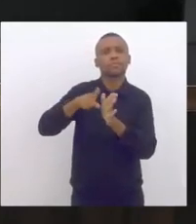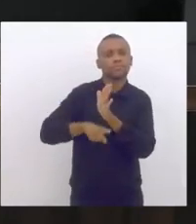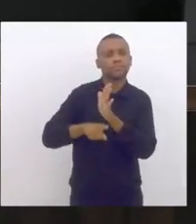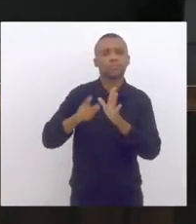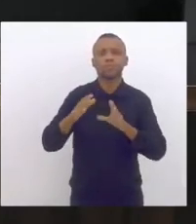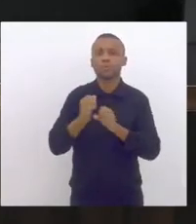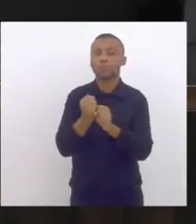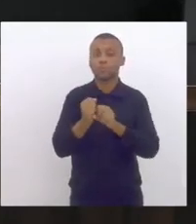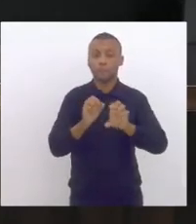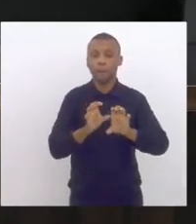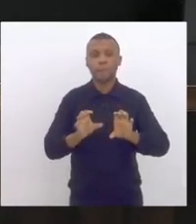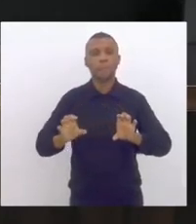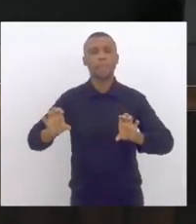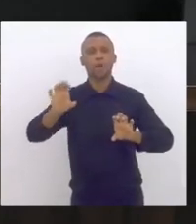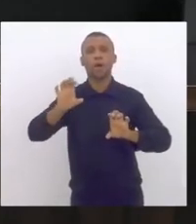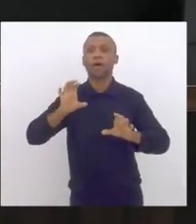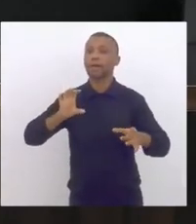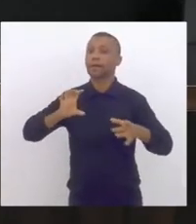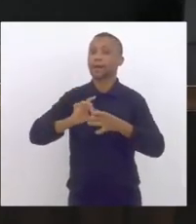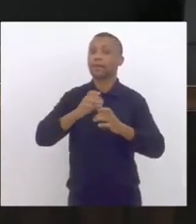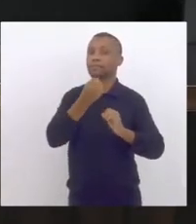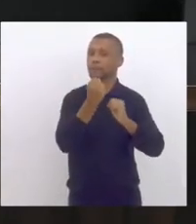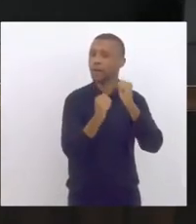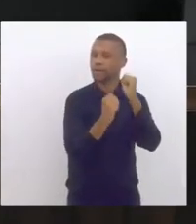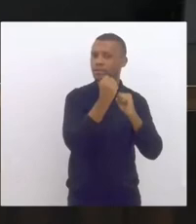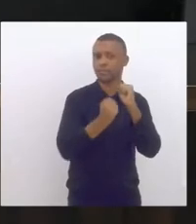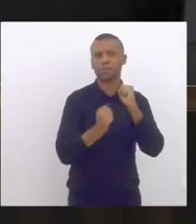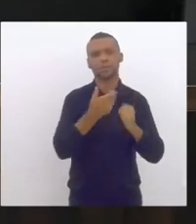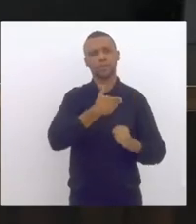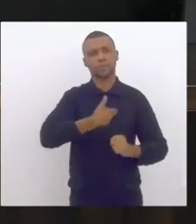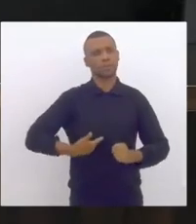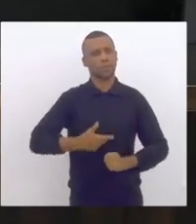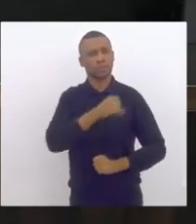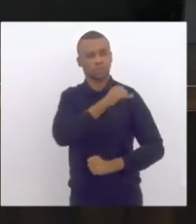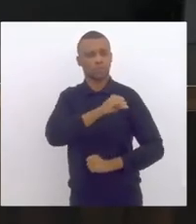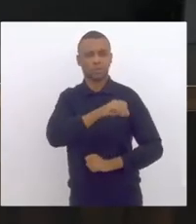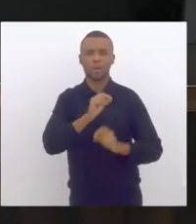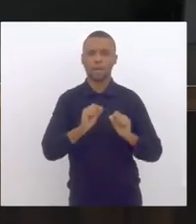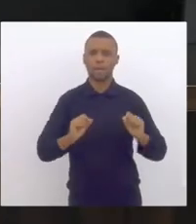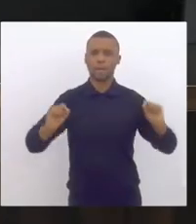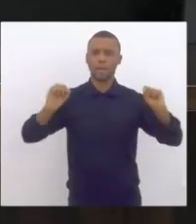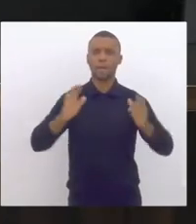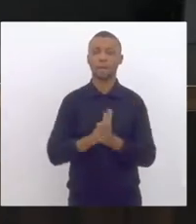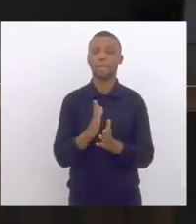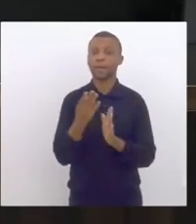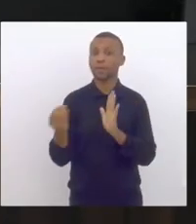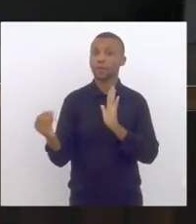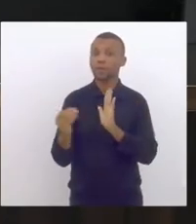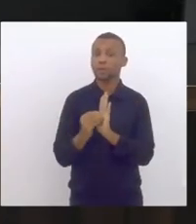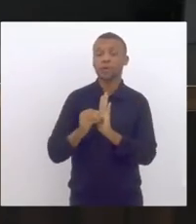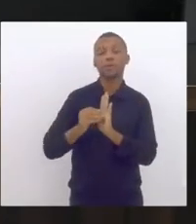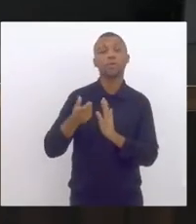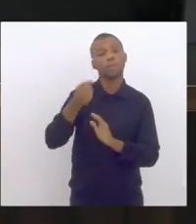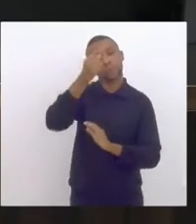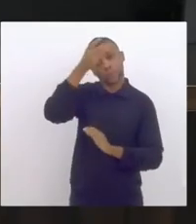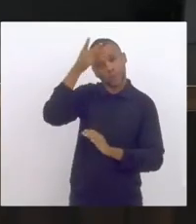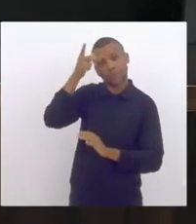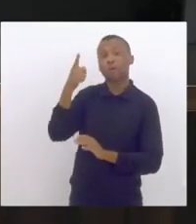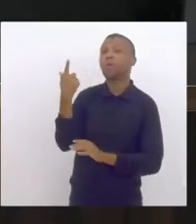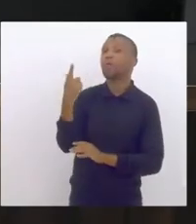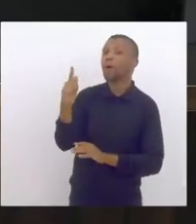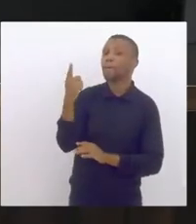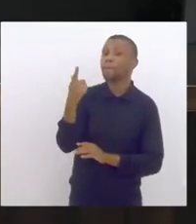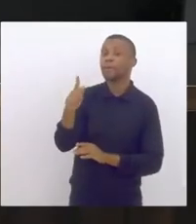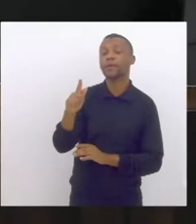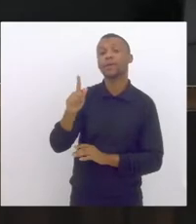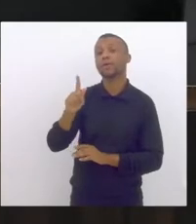regional aplicado a estabelecimentos industriais do Estado do Rio de Janeiro, para incluir o município de Guapimirim, RJ, no